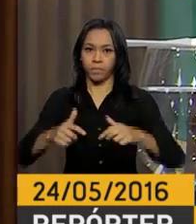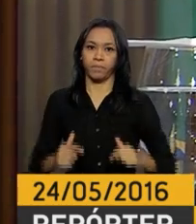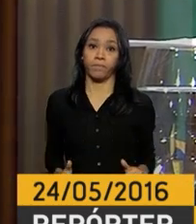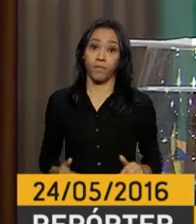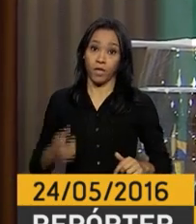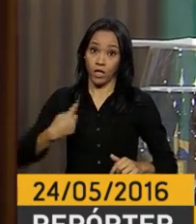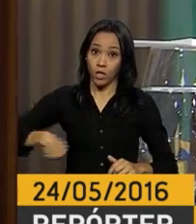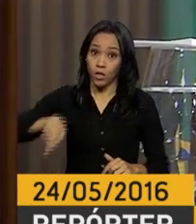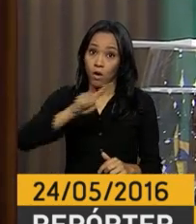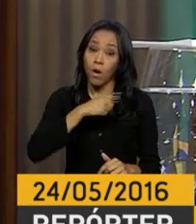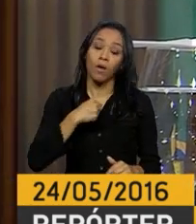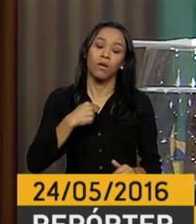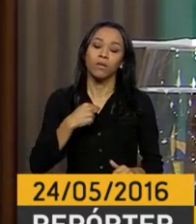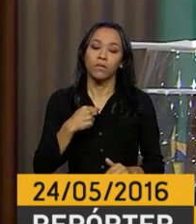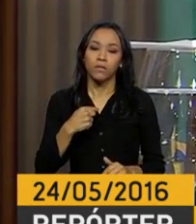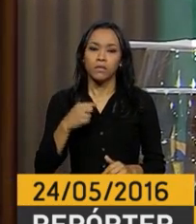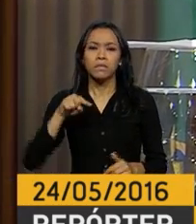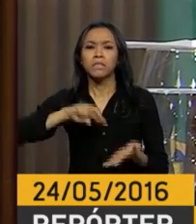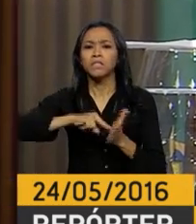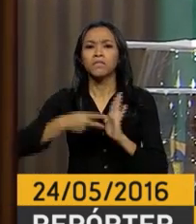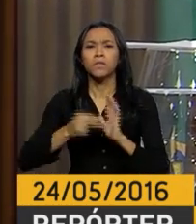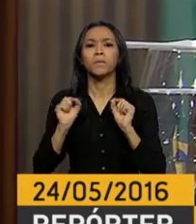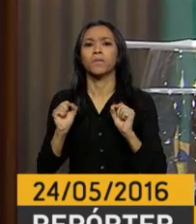que nós estamos